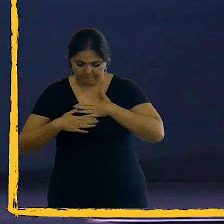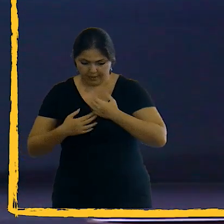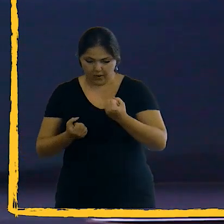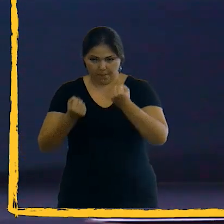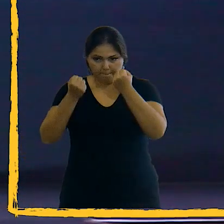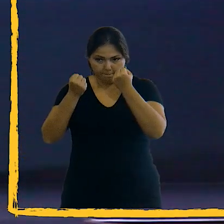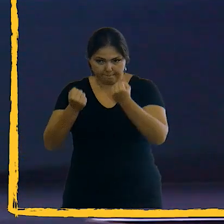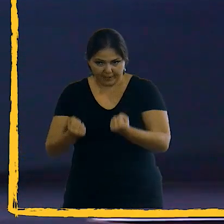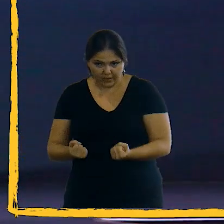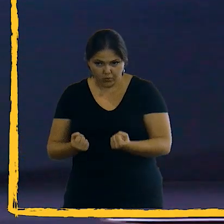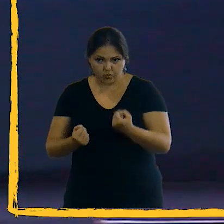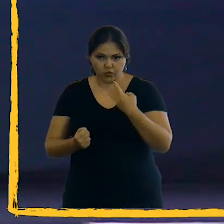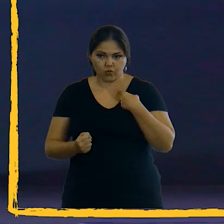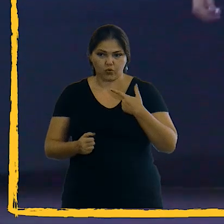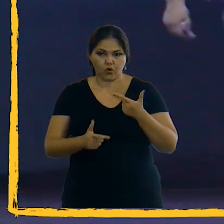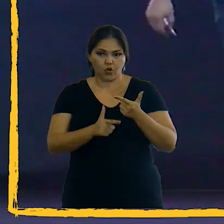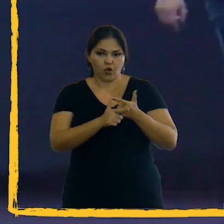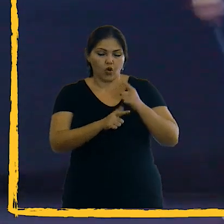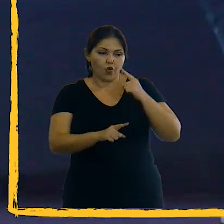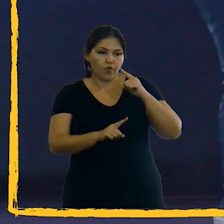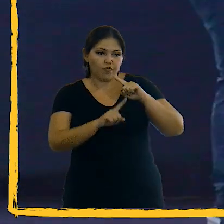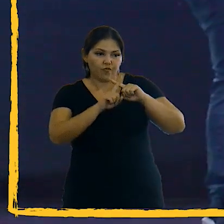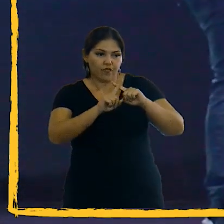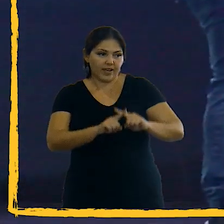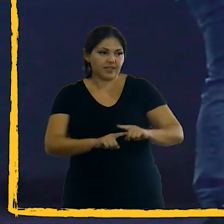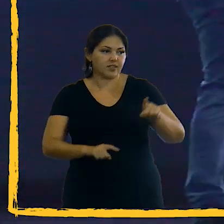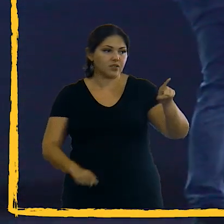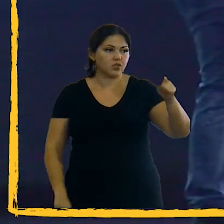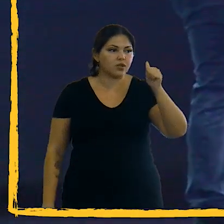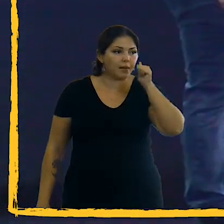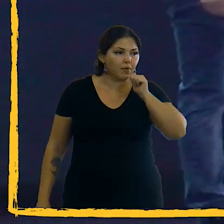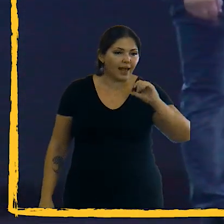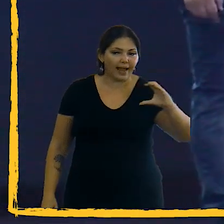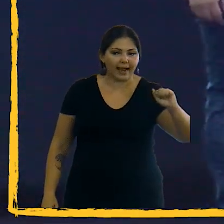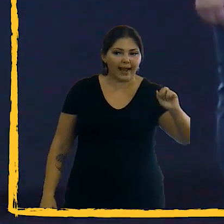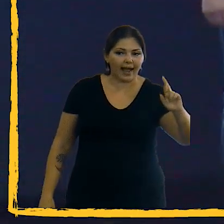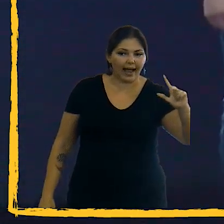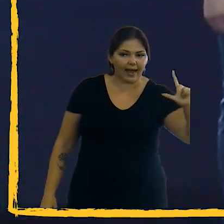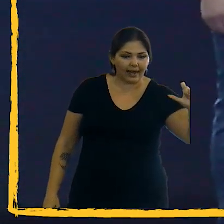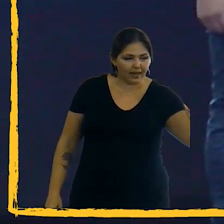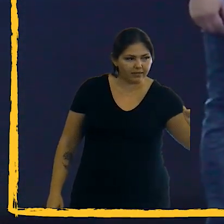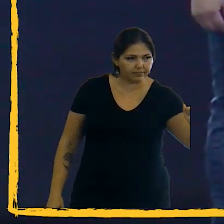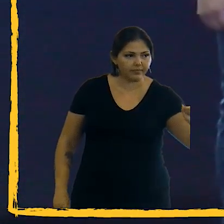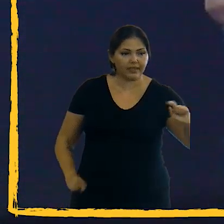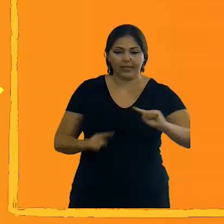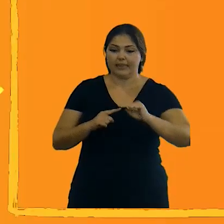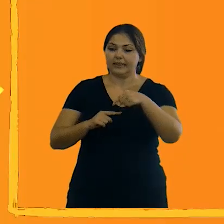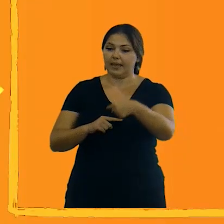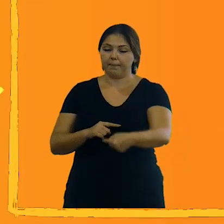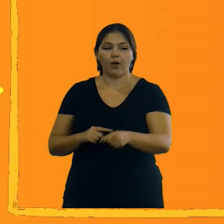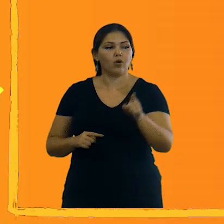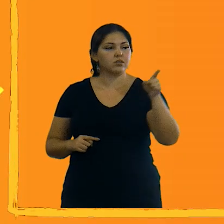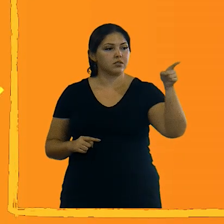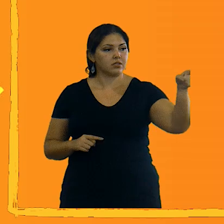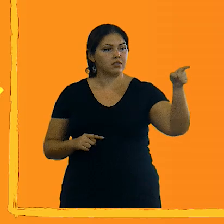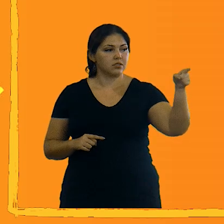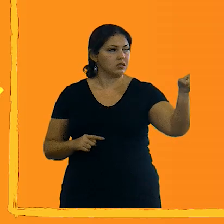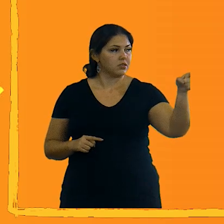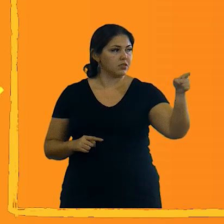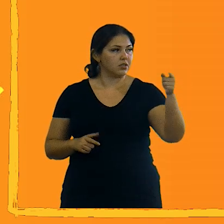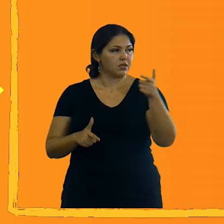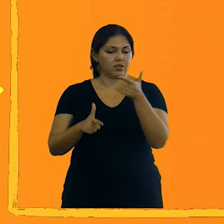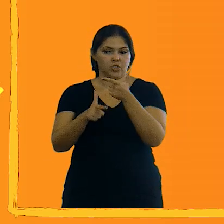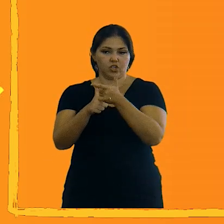falo grandezas inversamente proporcionais as grandezas se multiplicam dividiu